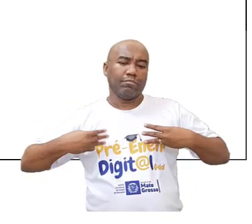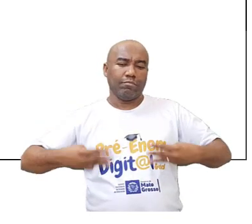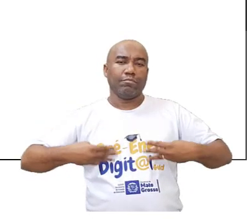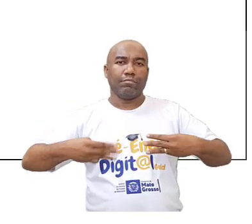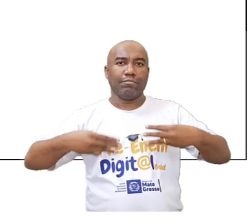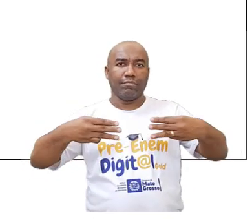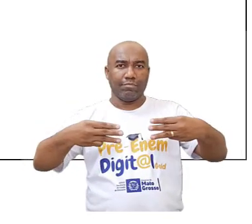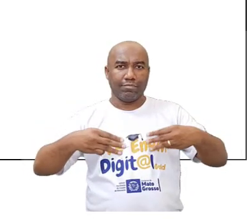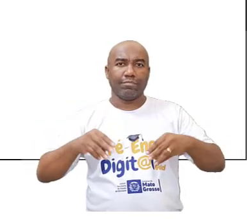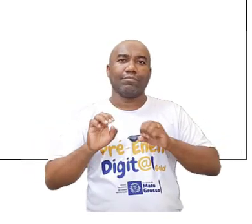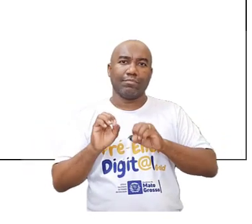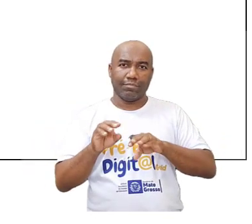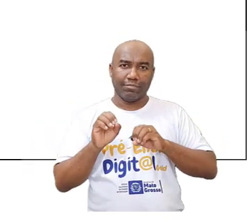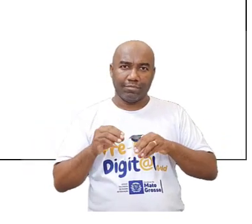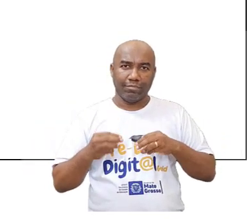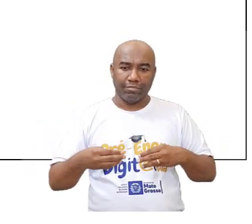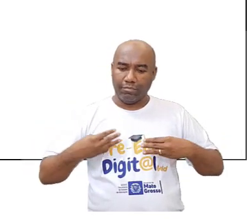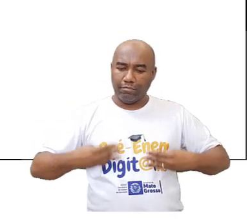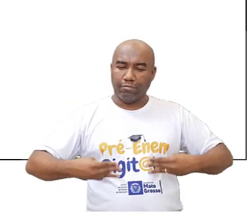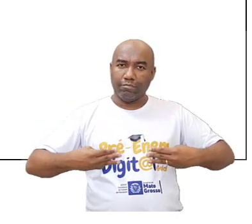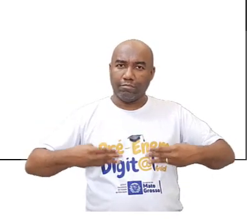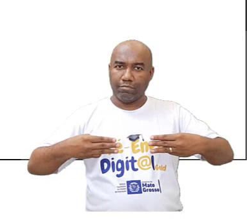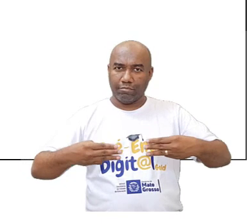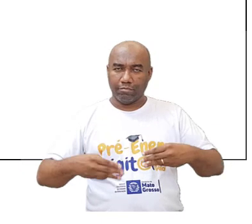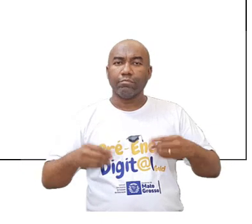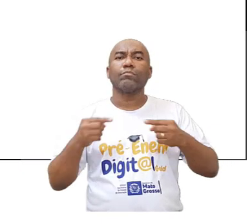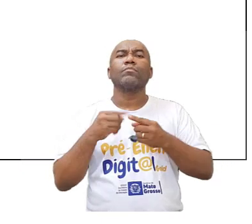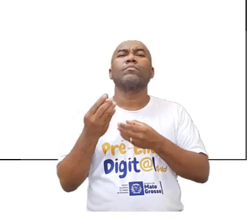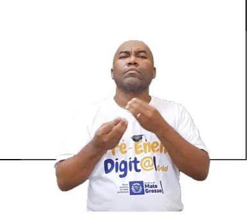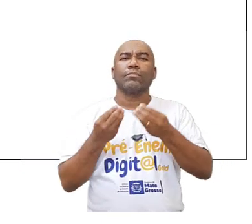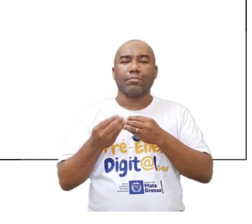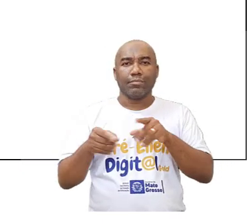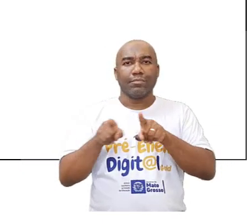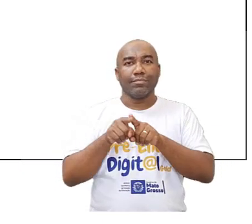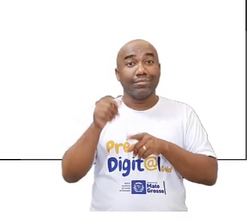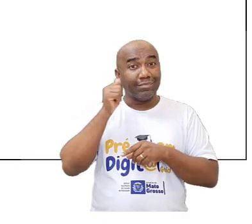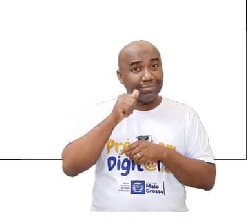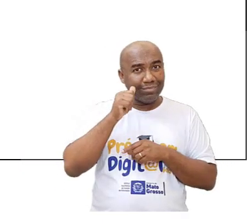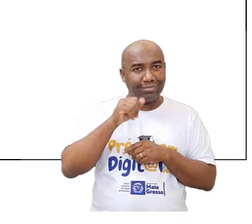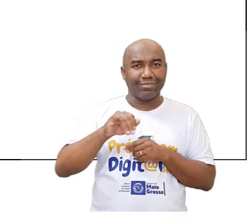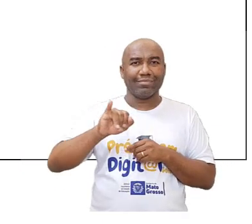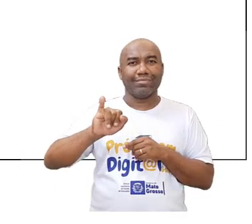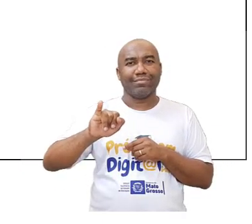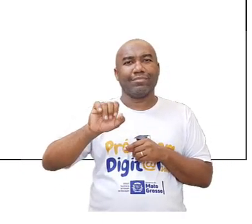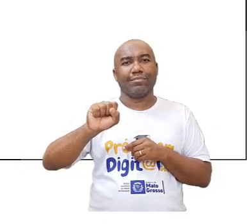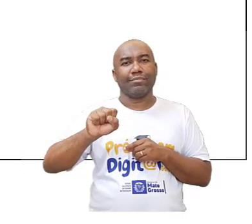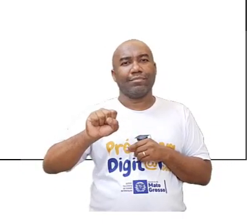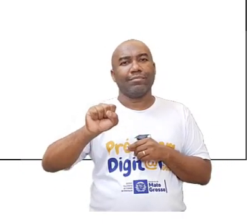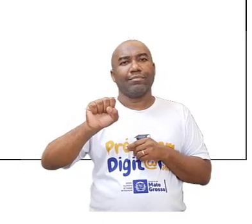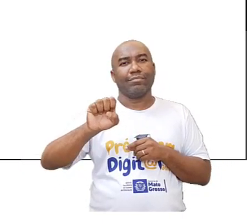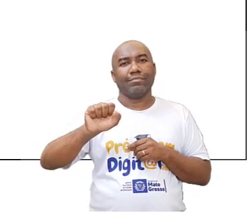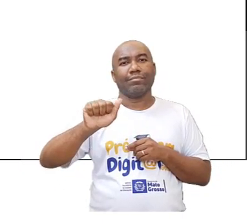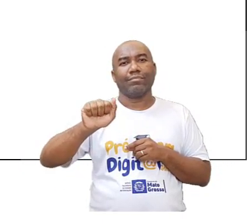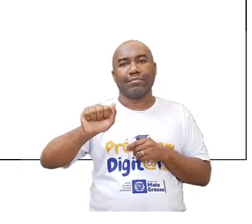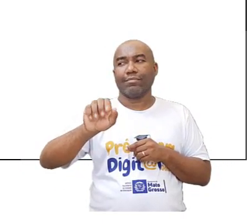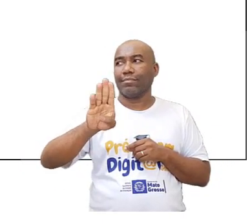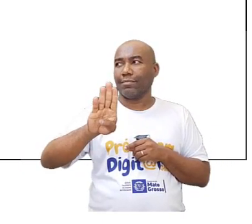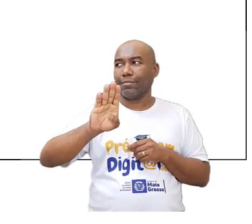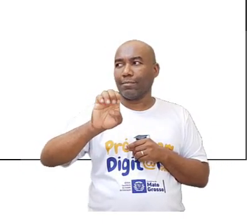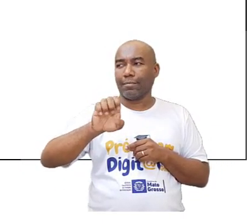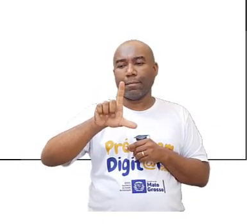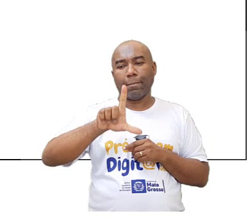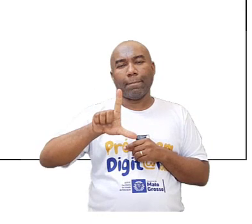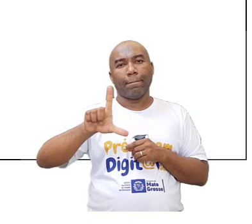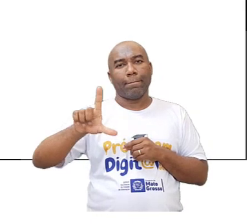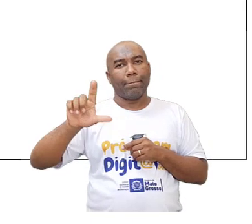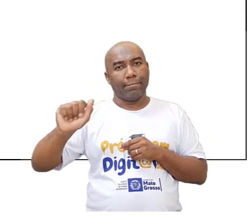Educação, certo? Vamos ver agora a solução da Isabela Barros. E a Isabela fez uma retomada mais